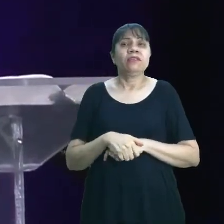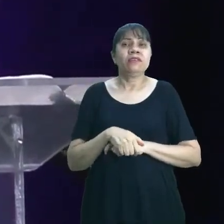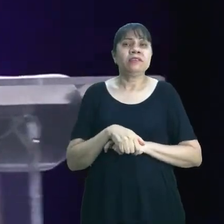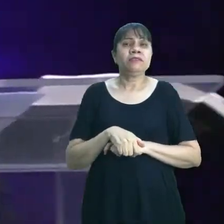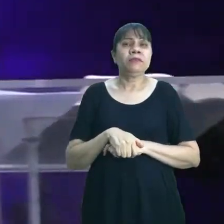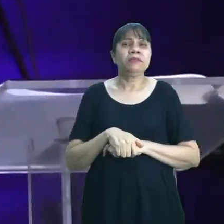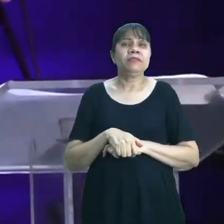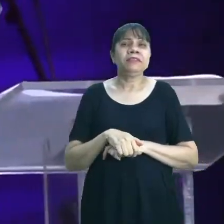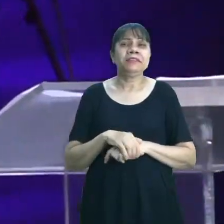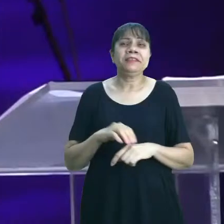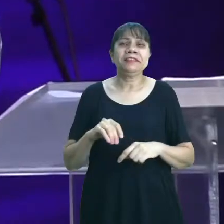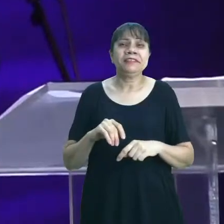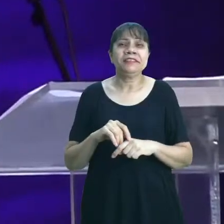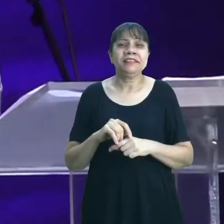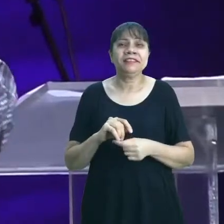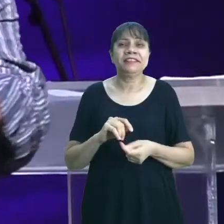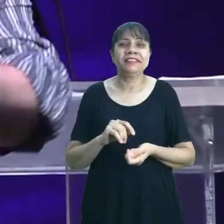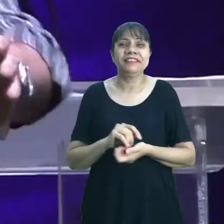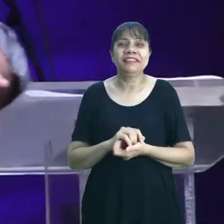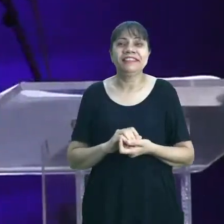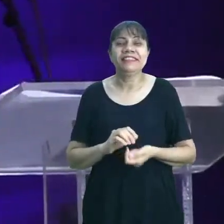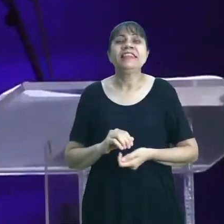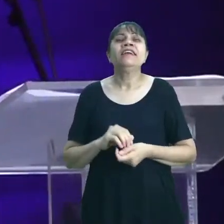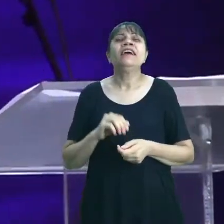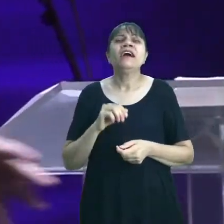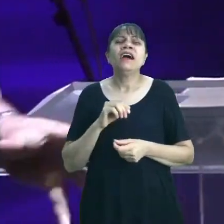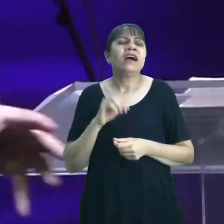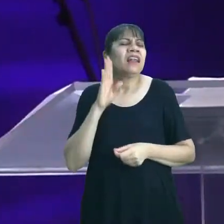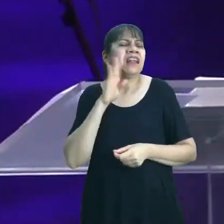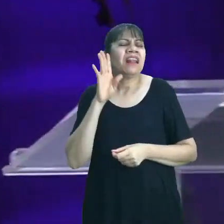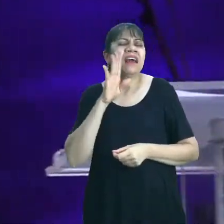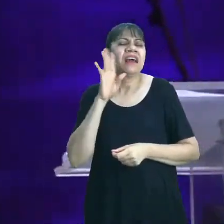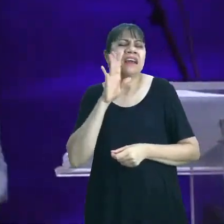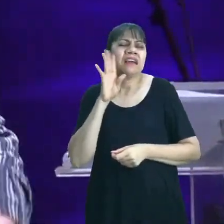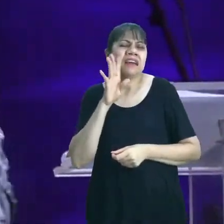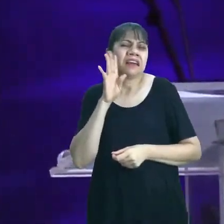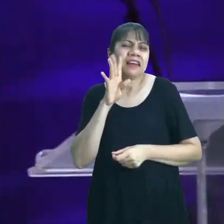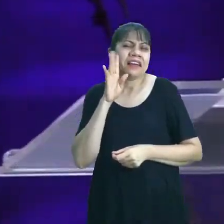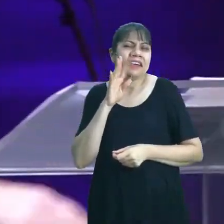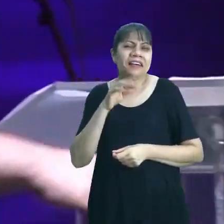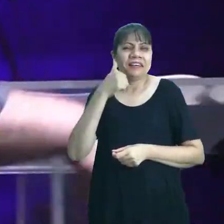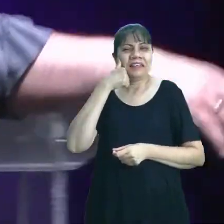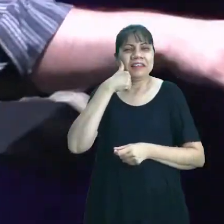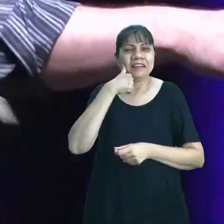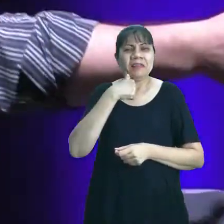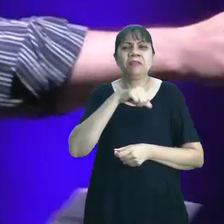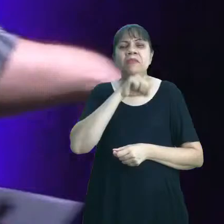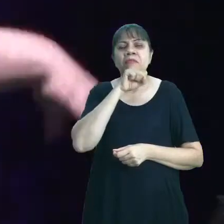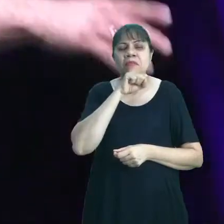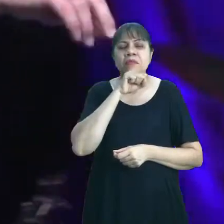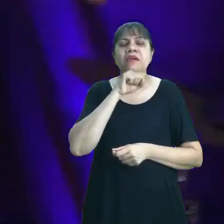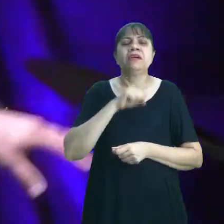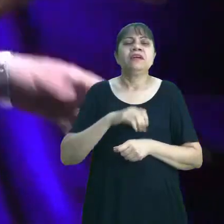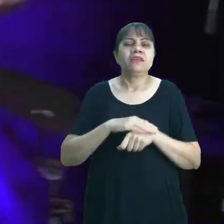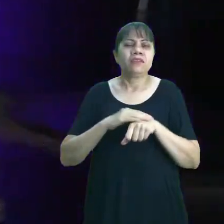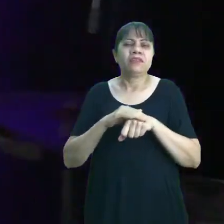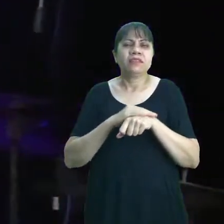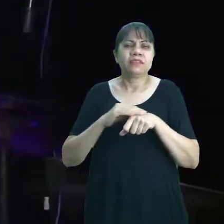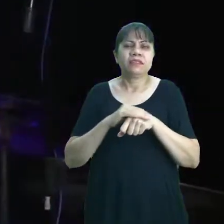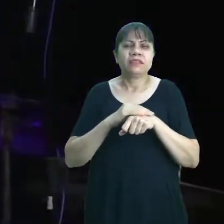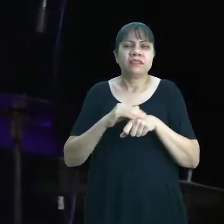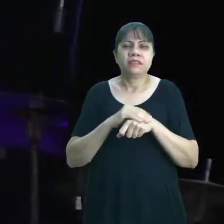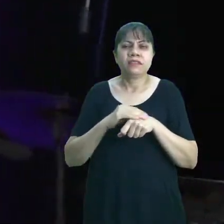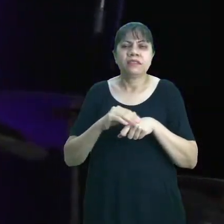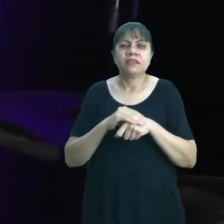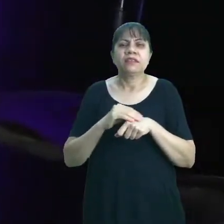Eu achei muito legal, uma mãe conversando com essa semana comigo, a criança dela, né? Disse: pastor, ele comprou uma medalha